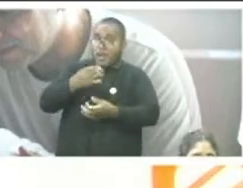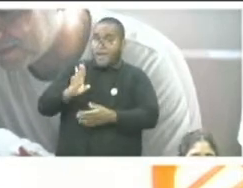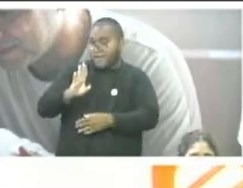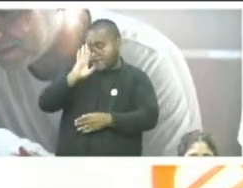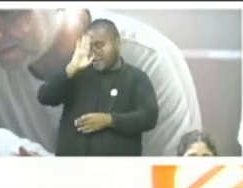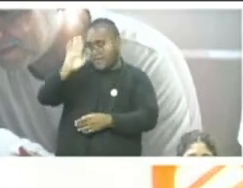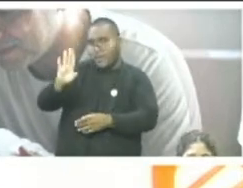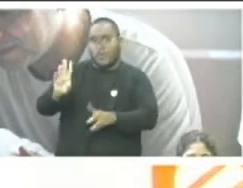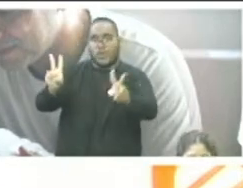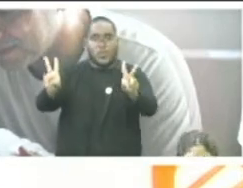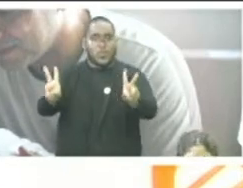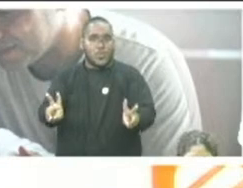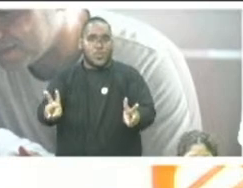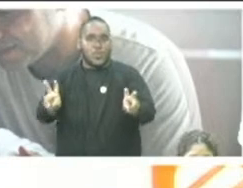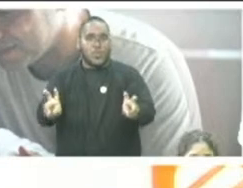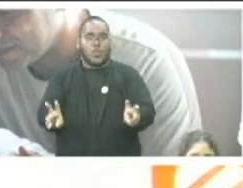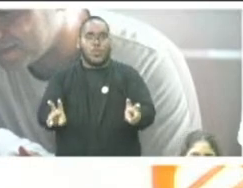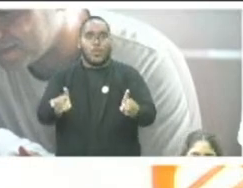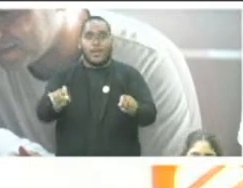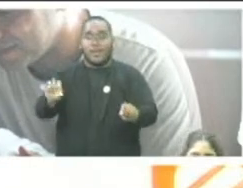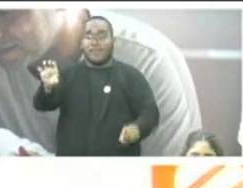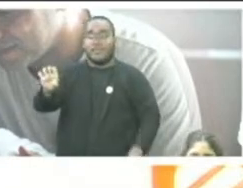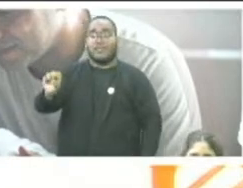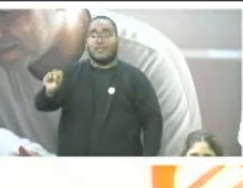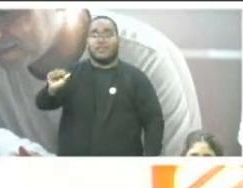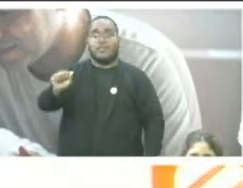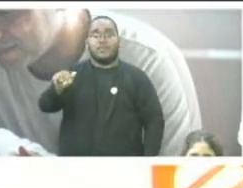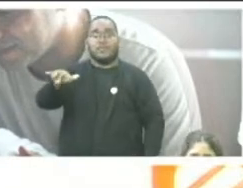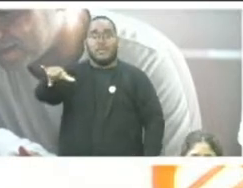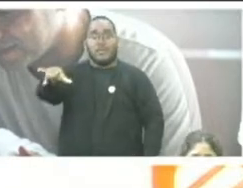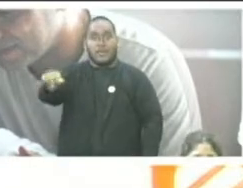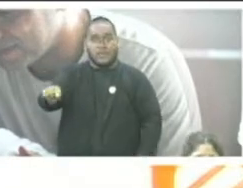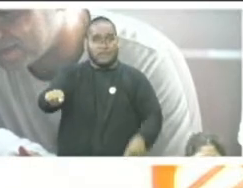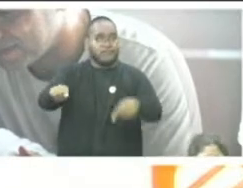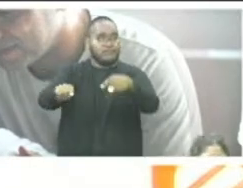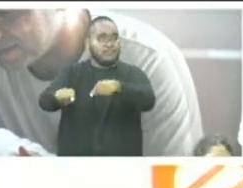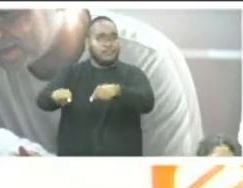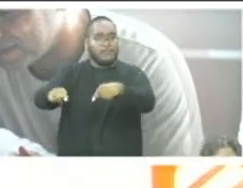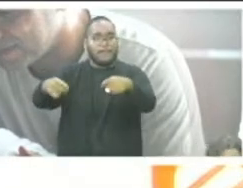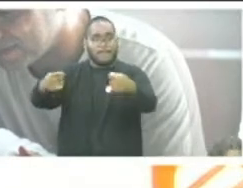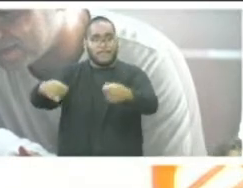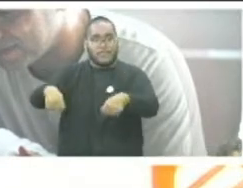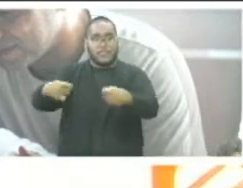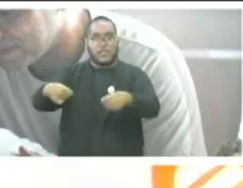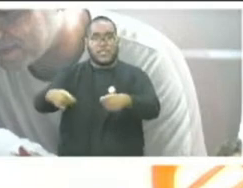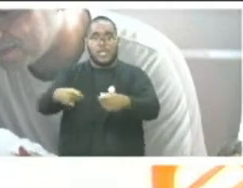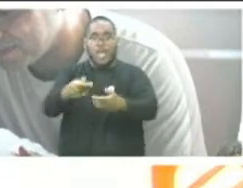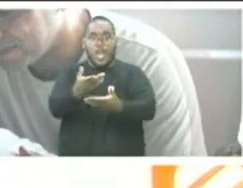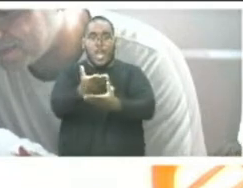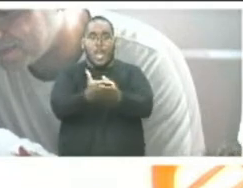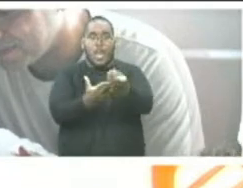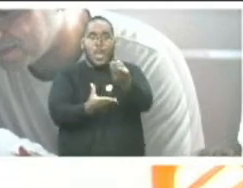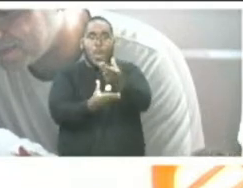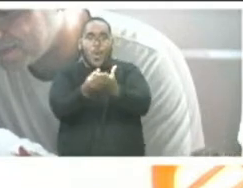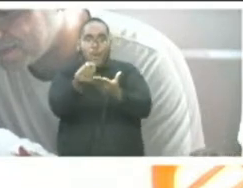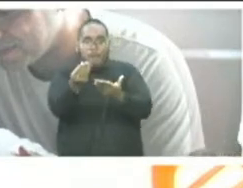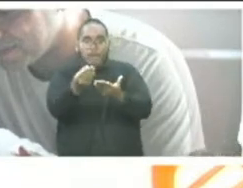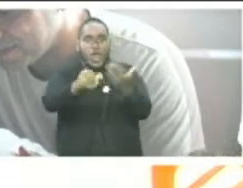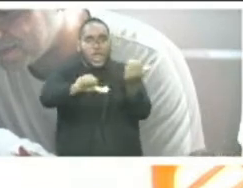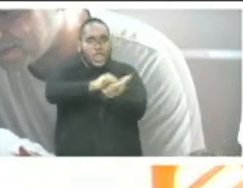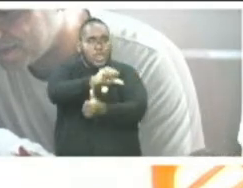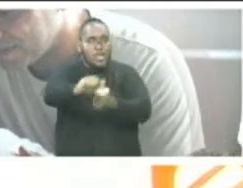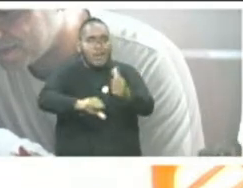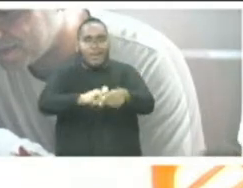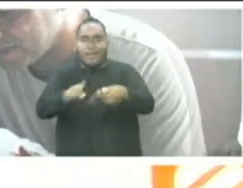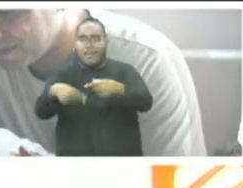de que na cesárea a gente deve fazer troca de luvas para fazer a sutura, para diminuir